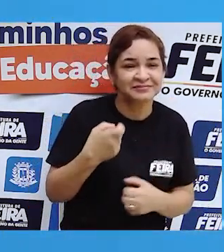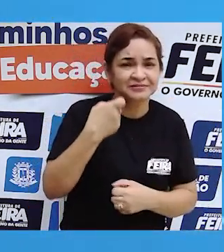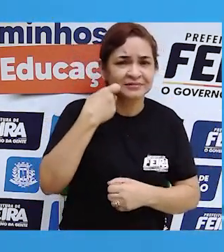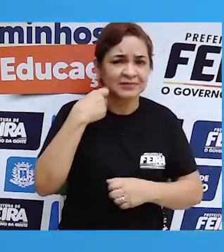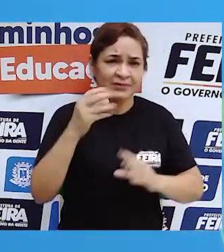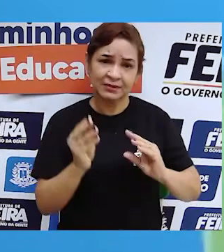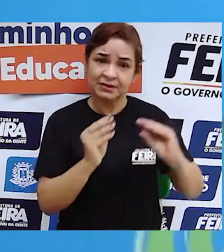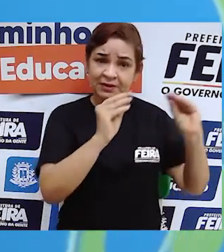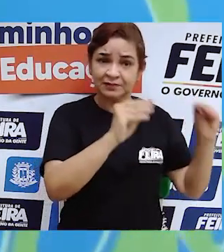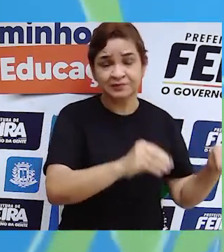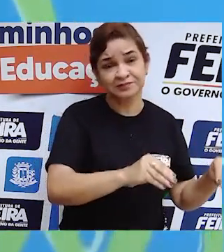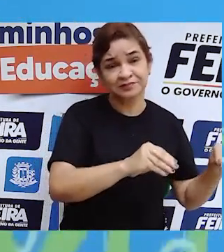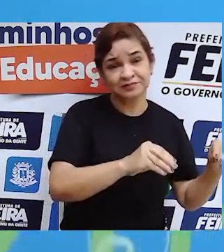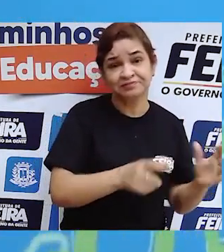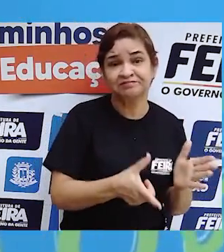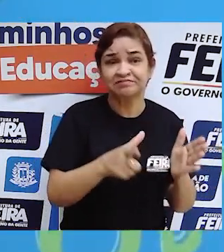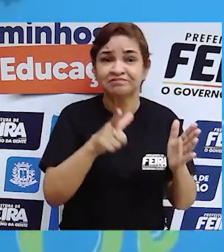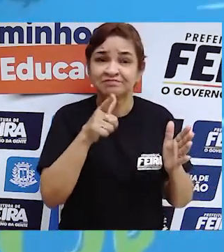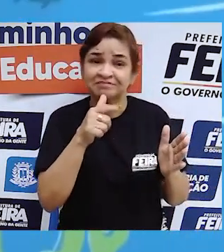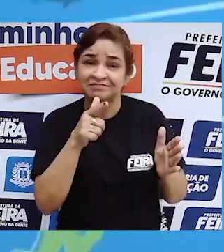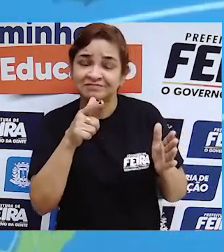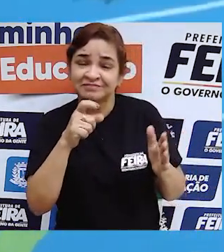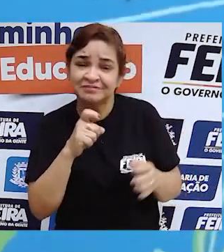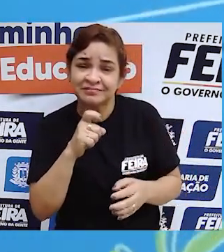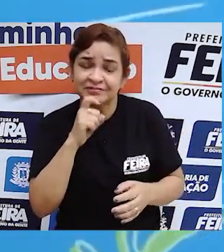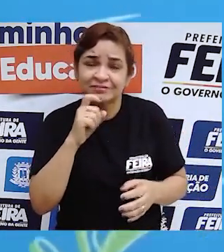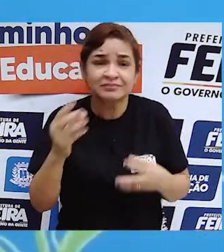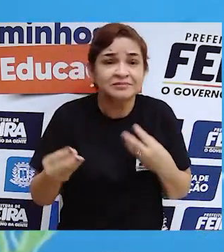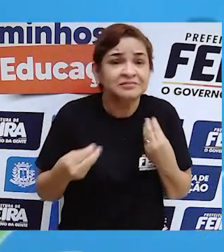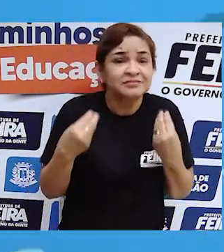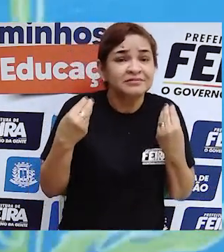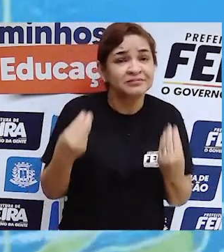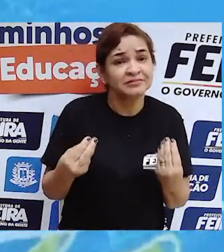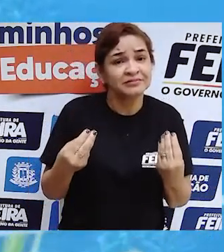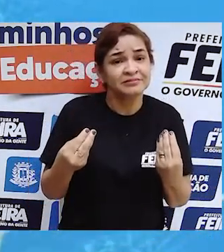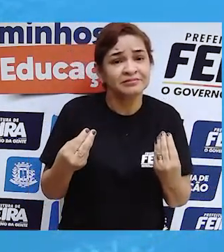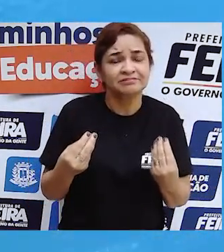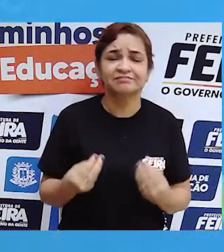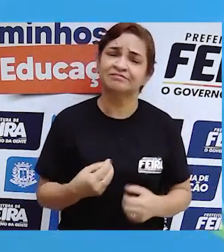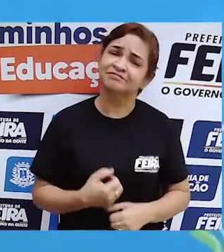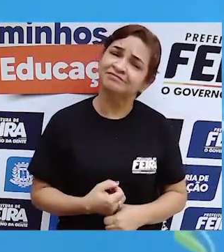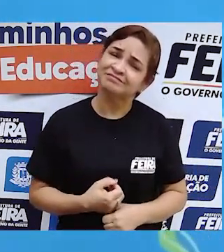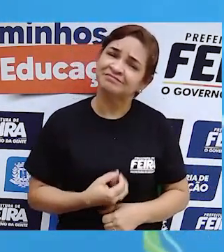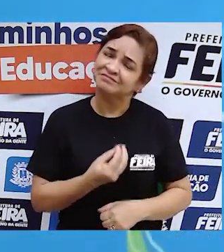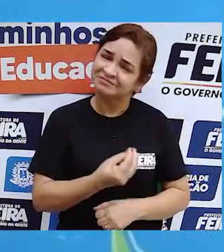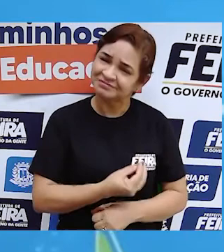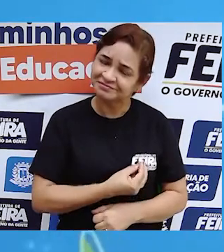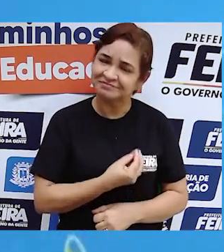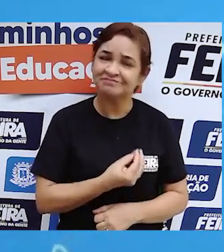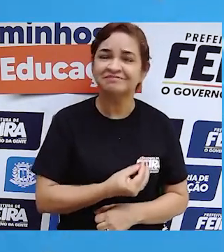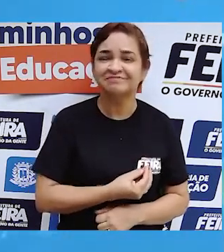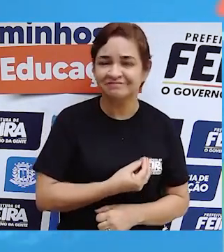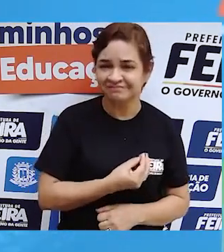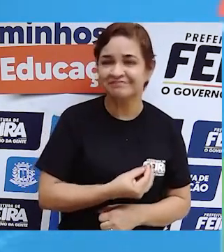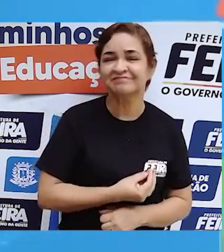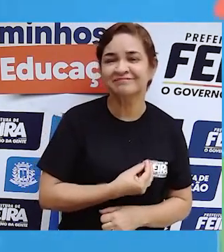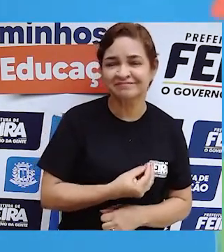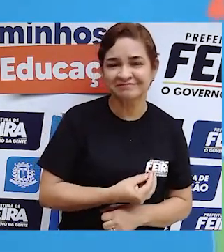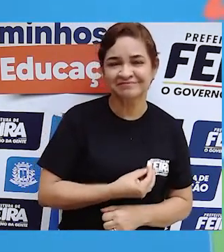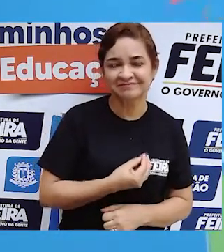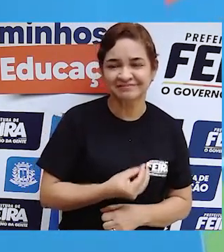viver fora d'água fria? Como poderei viver? Como poderei